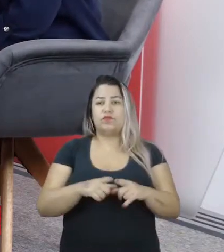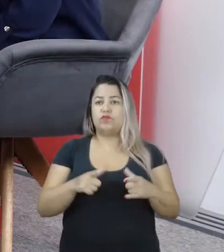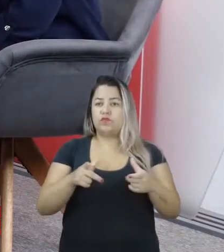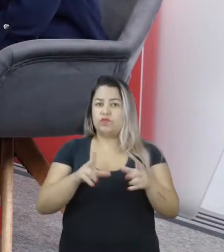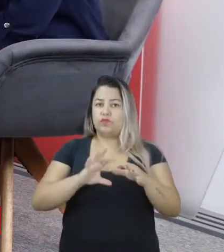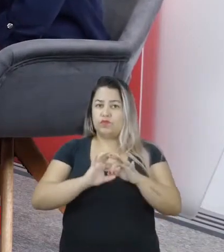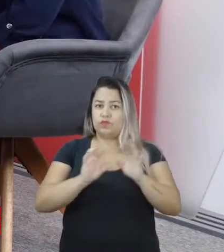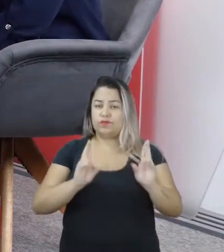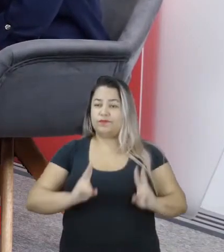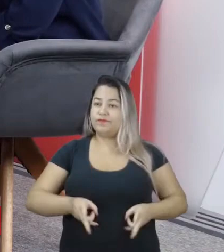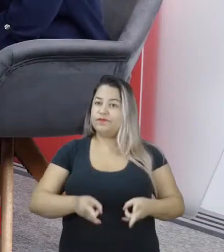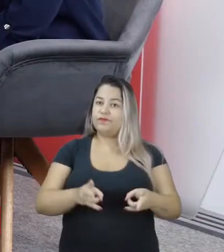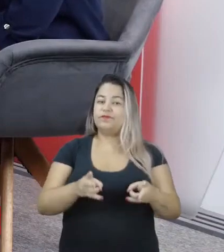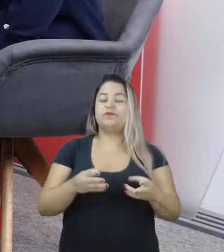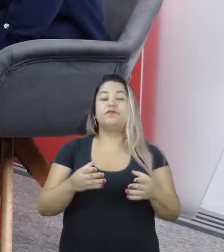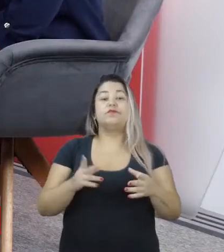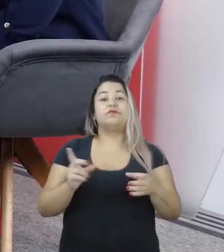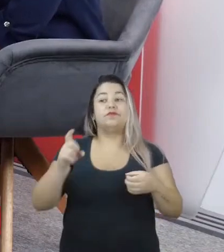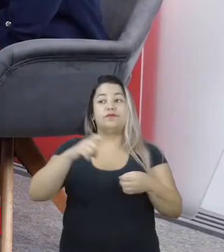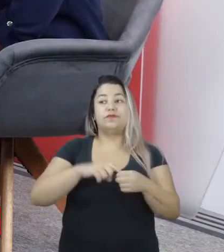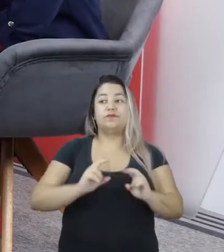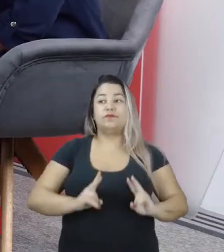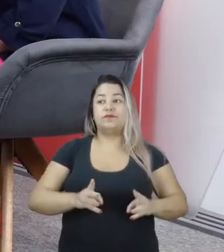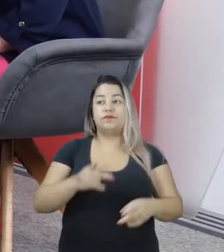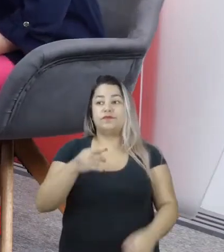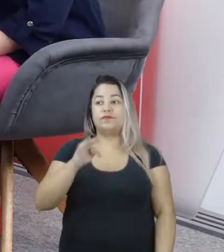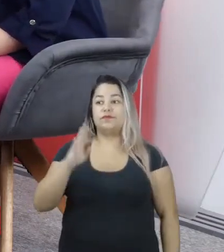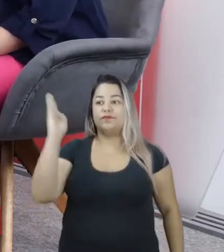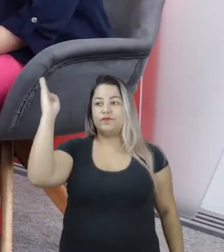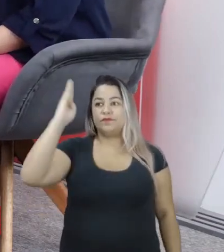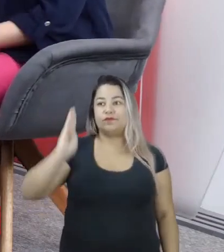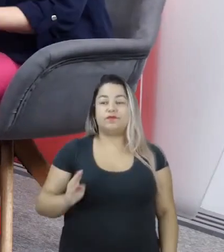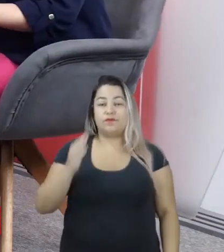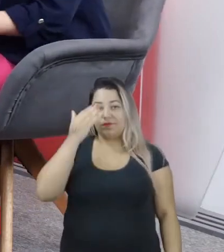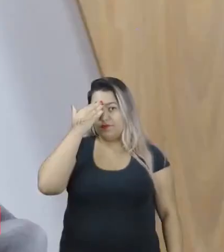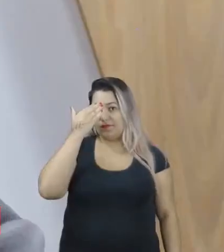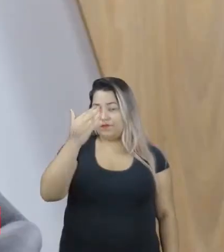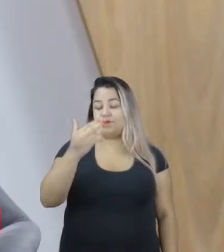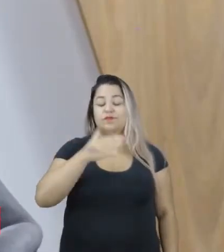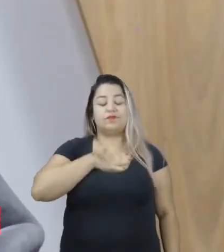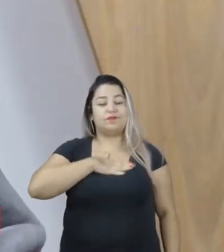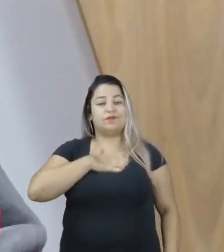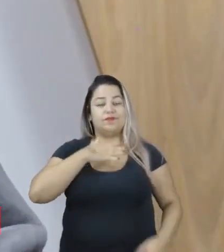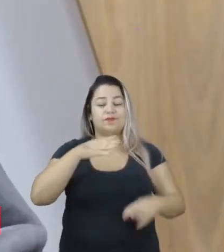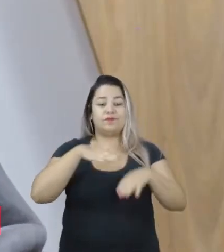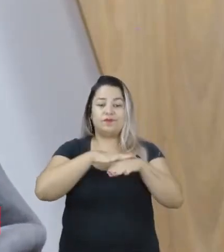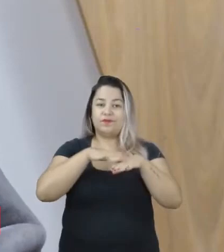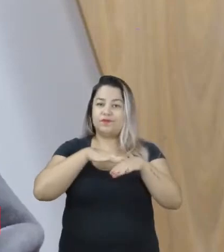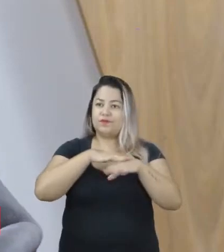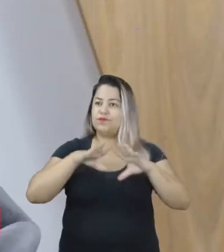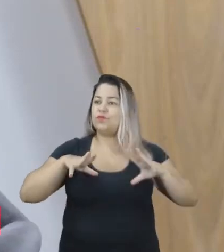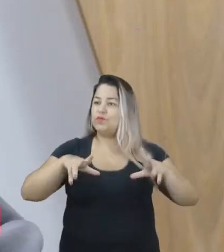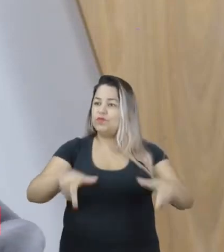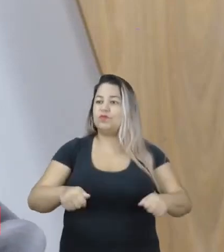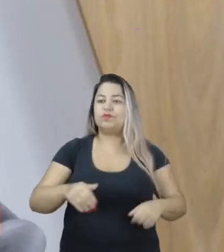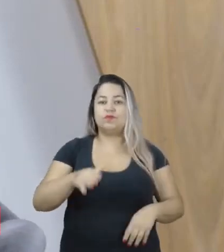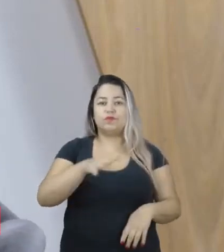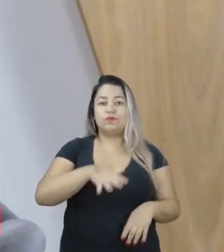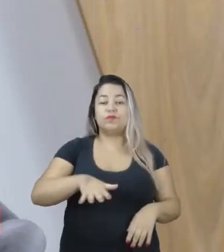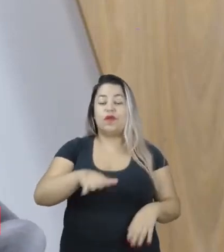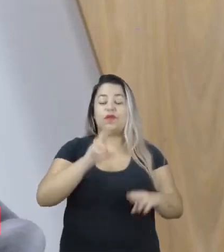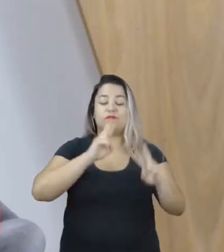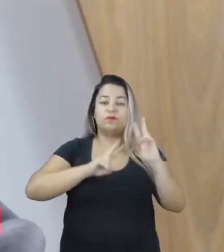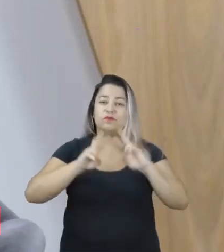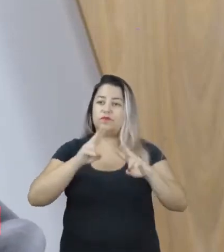à sua disposição. Volte sempre aqui ao Jornal PT Brasil. Muito obrigada, Amanda. É um prazer dialogar com vocês e com todo o público aí que está